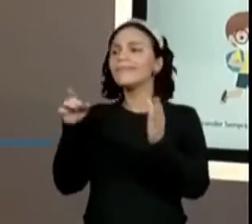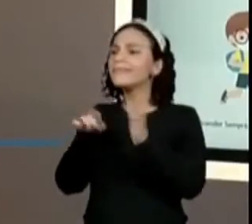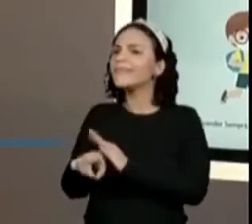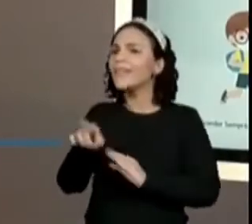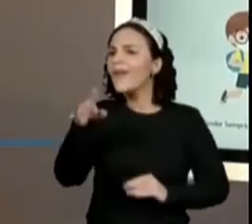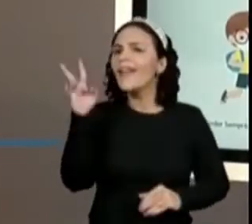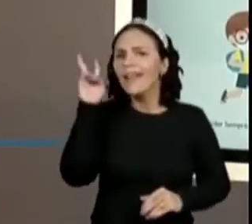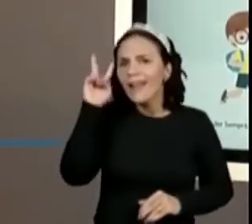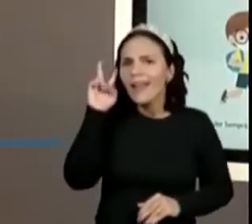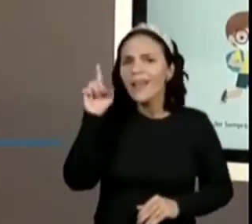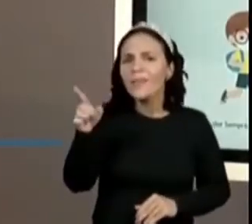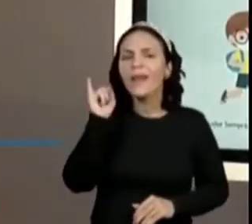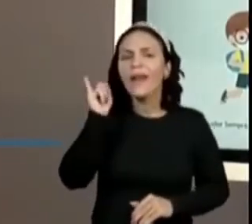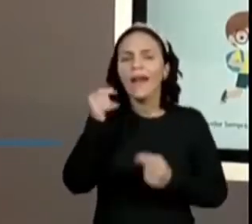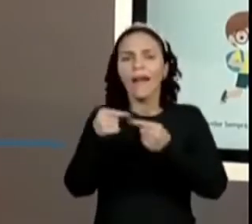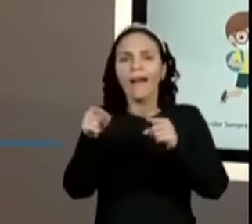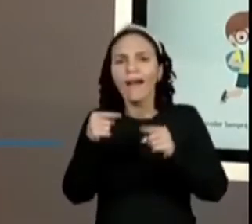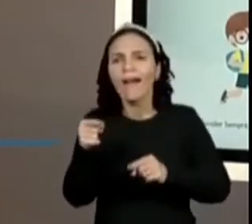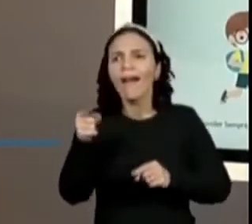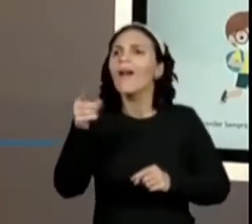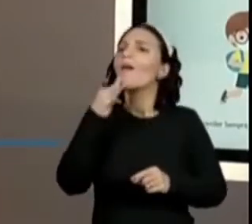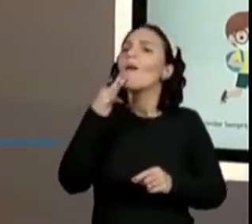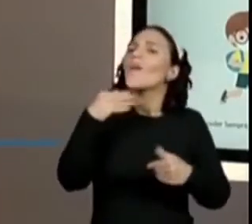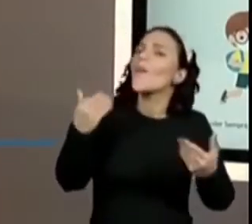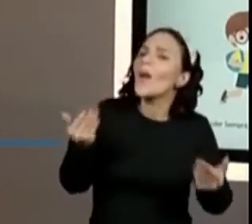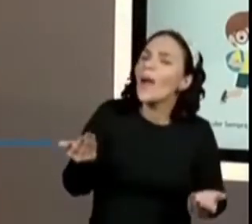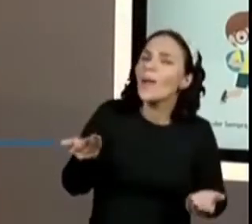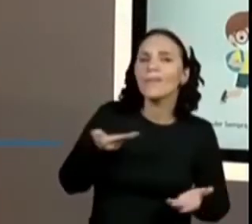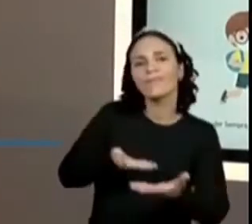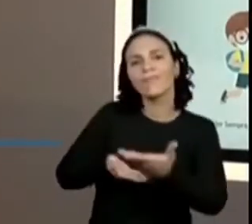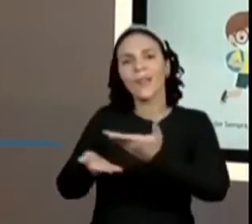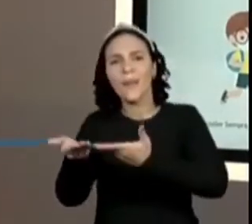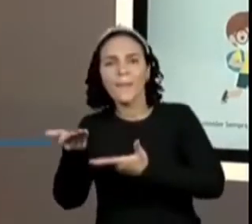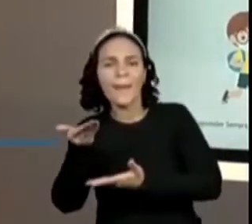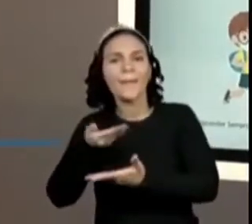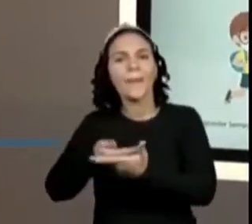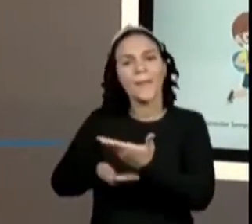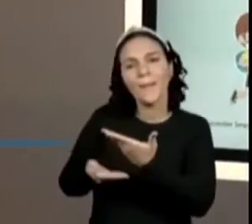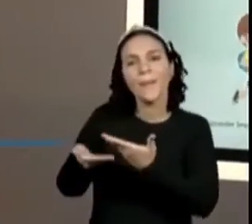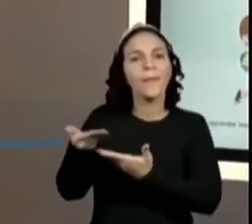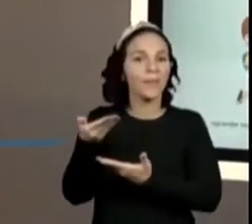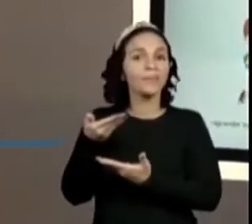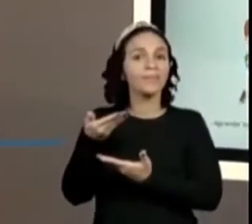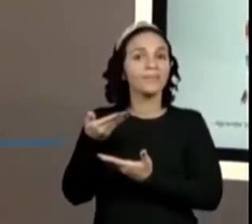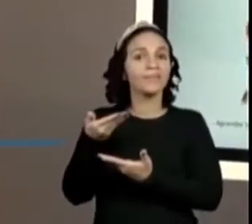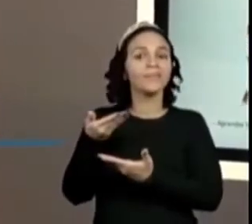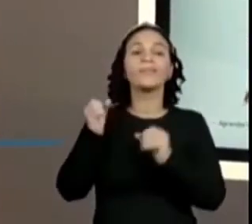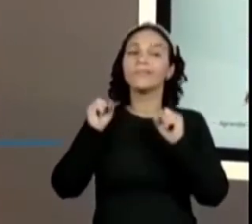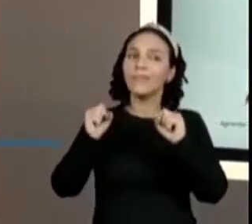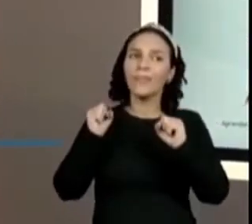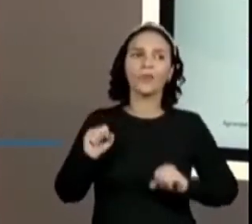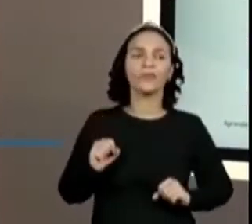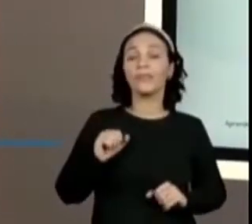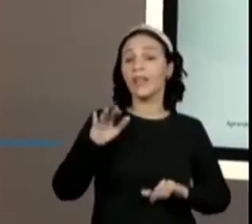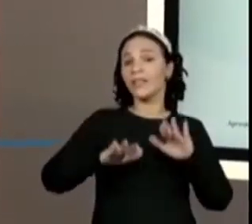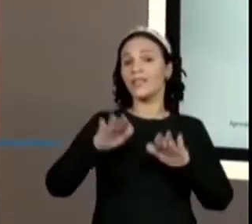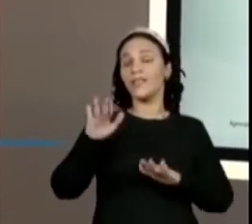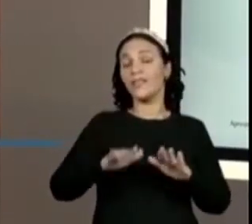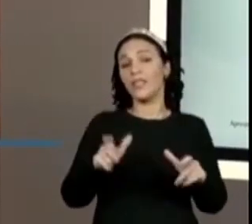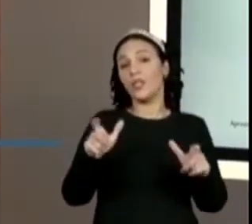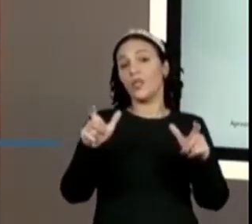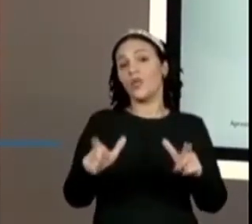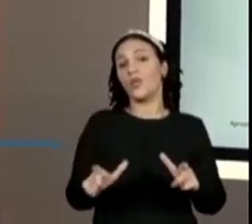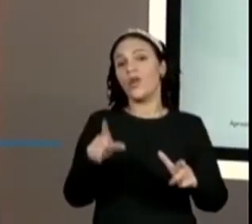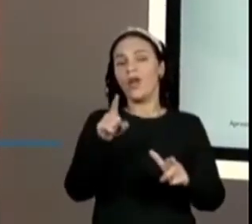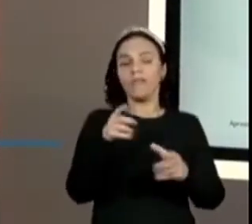vô, você lembra de uma parlenda? Qual será que você conhece? Ou pro vô, pro tio, não importa quem. Ou se você está num espaço em que convive com